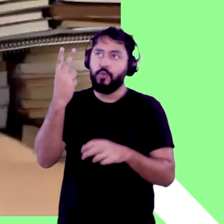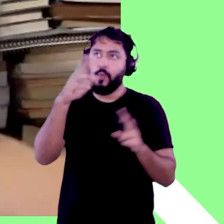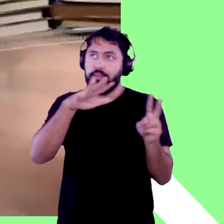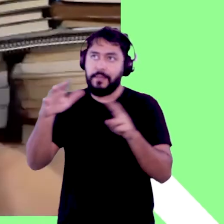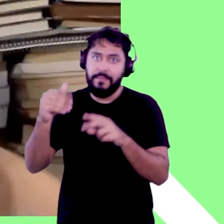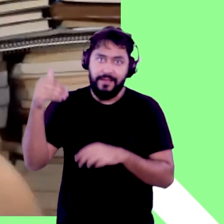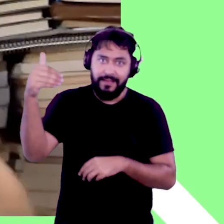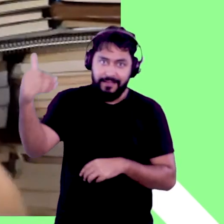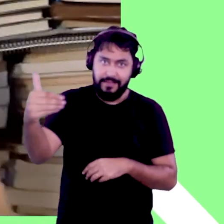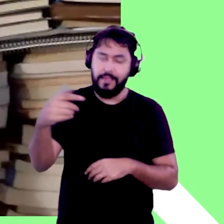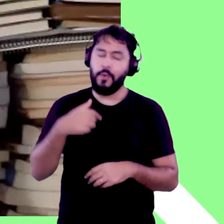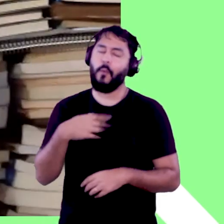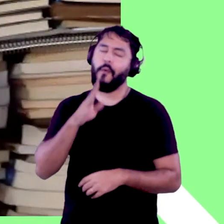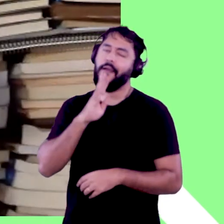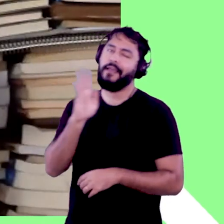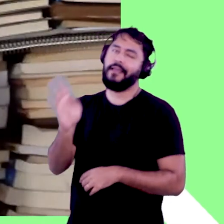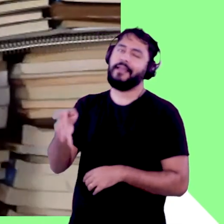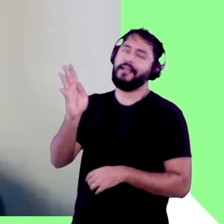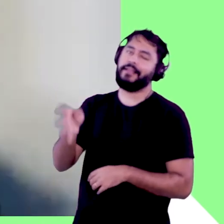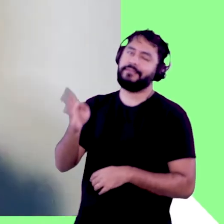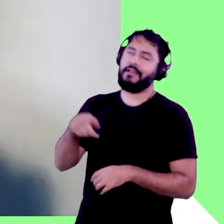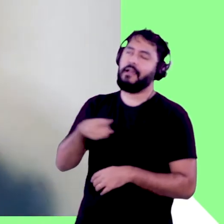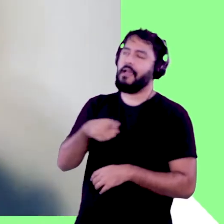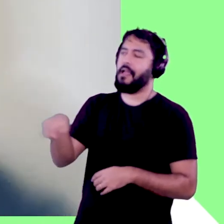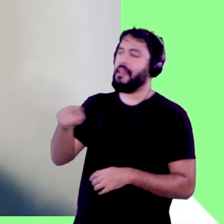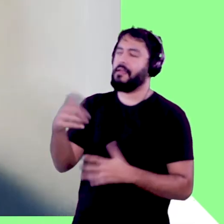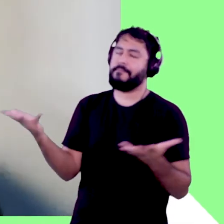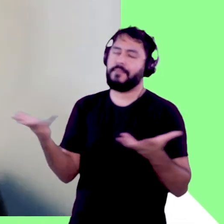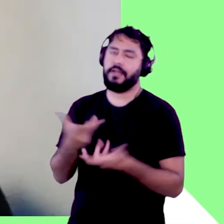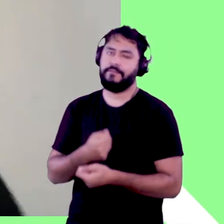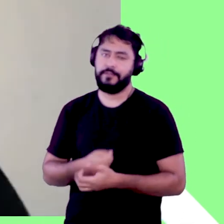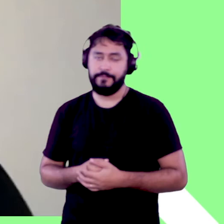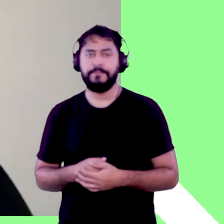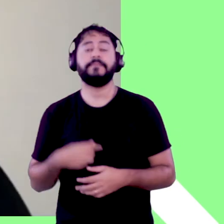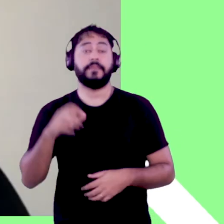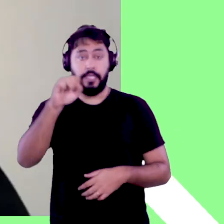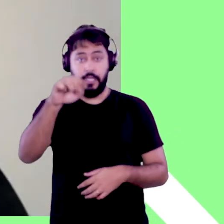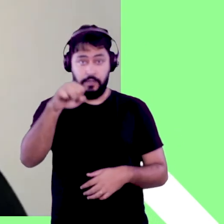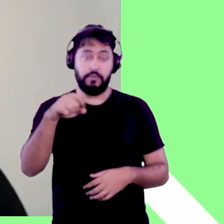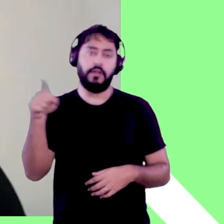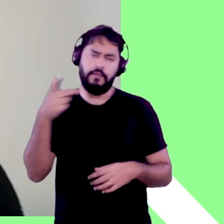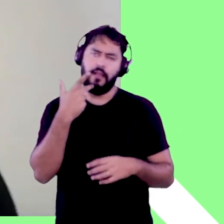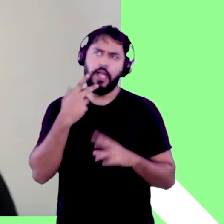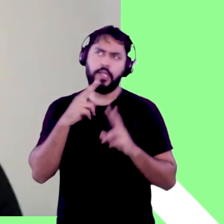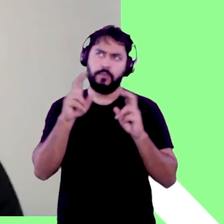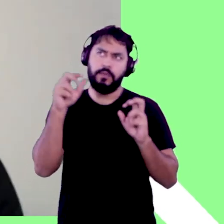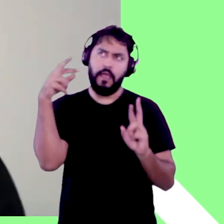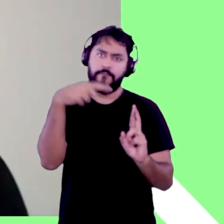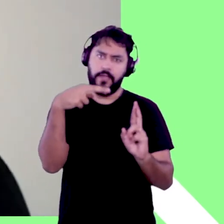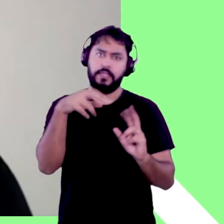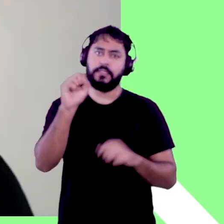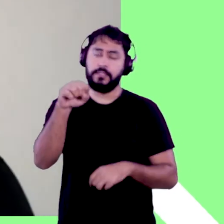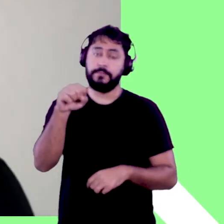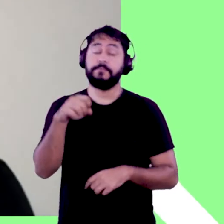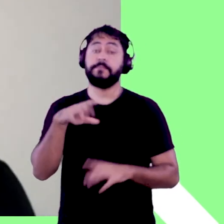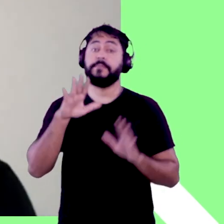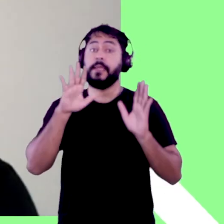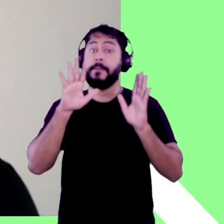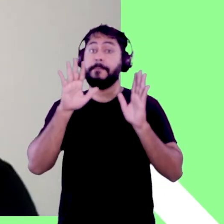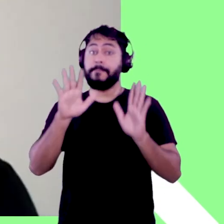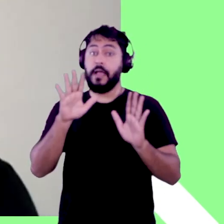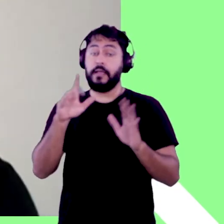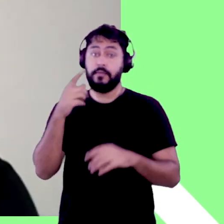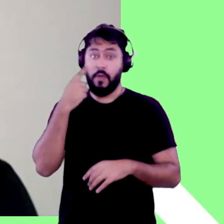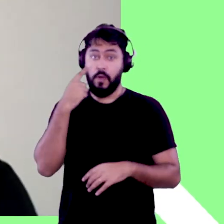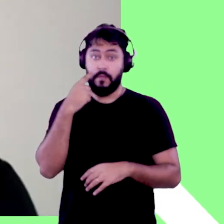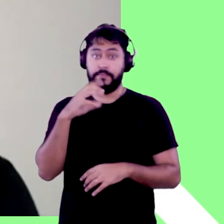elas são sensacionais. Isso, elas vão trazer mais essas referências, mas o que o